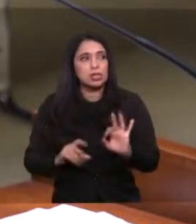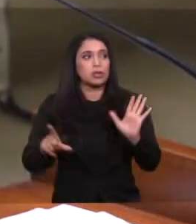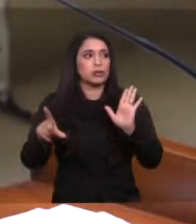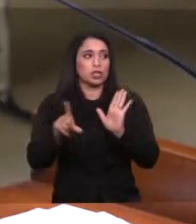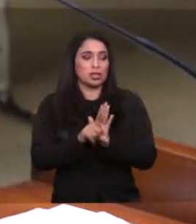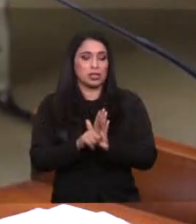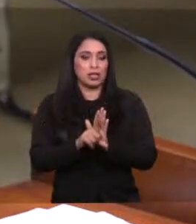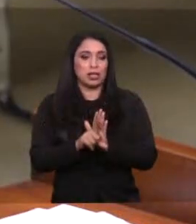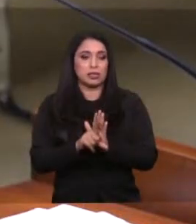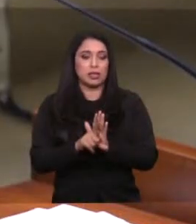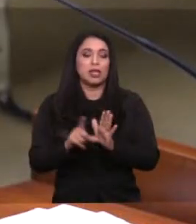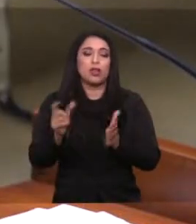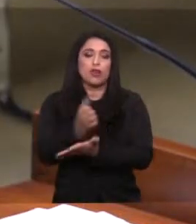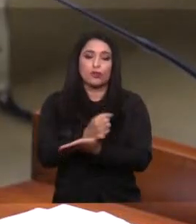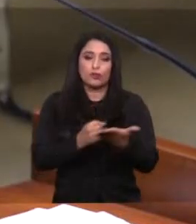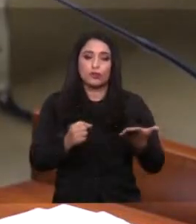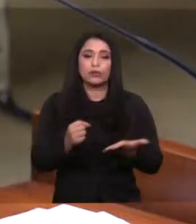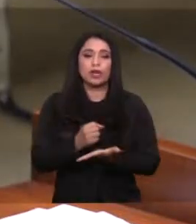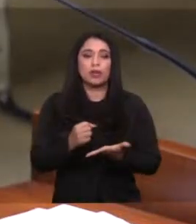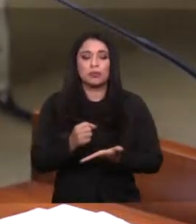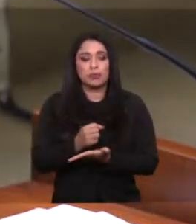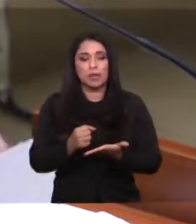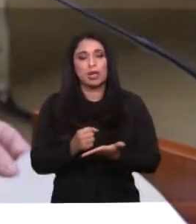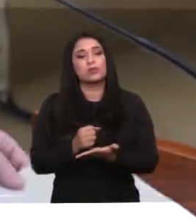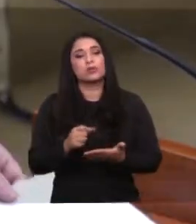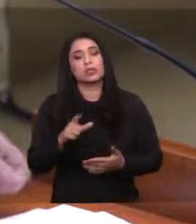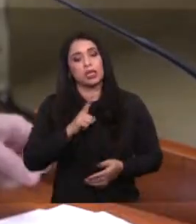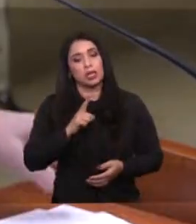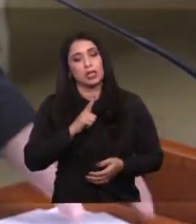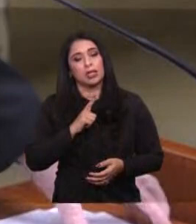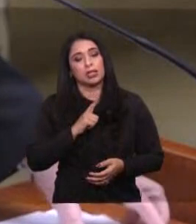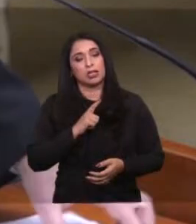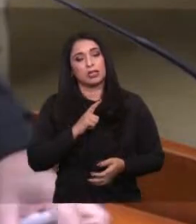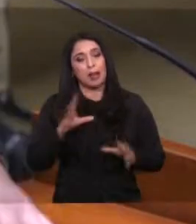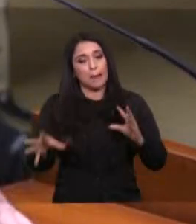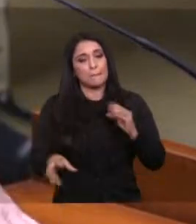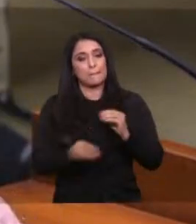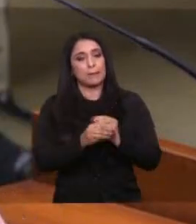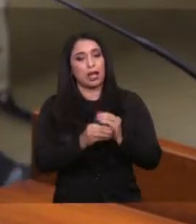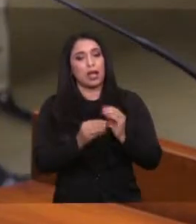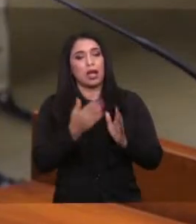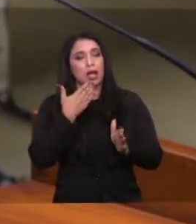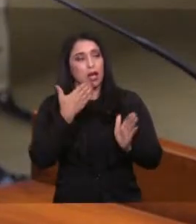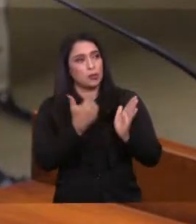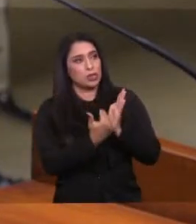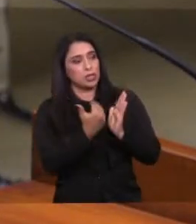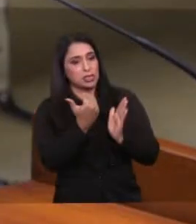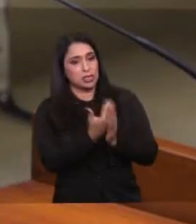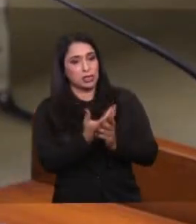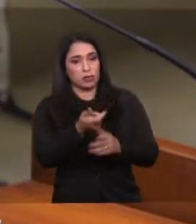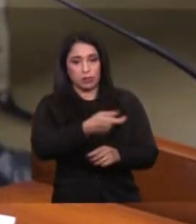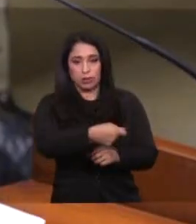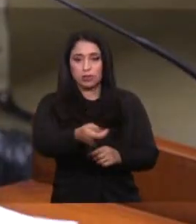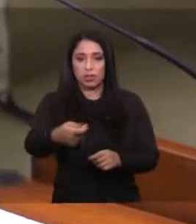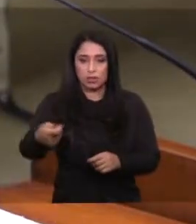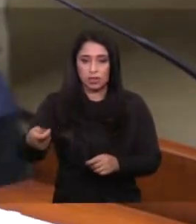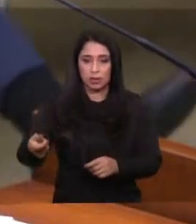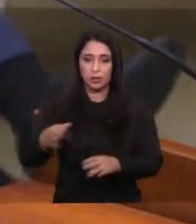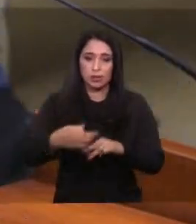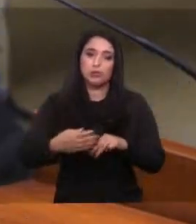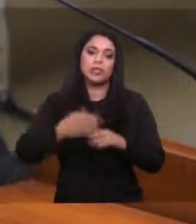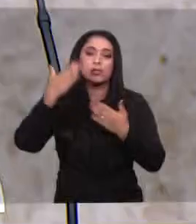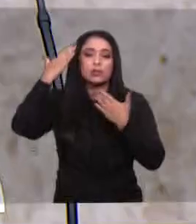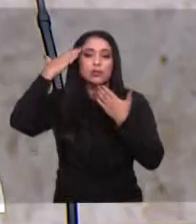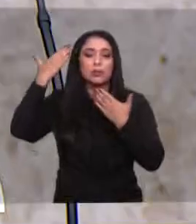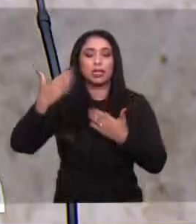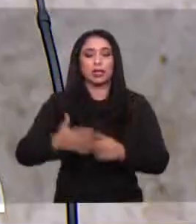é o quadro de fatos e fundamentos que eu gostaria de acrescer à petição inicial e ao memorial que foi distribuído a Vossas Excelências. Muito